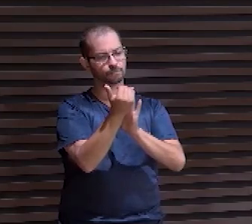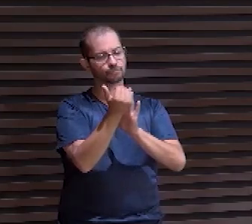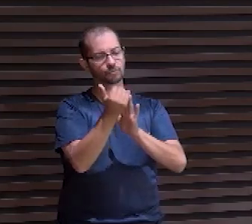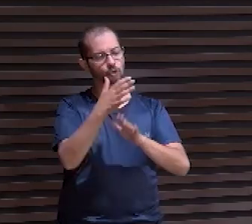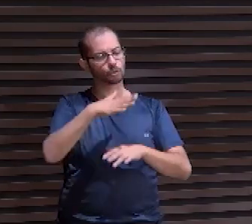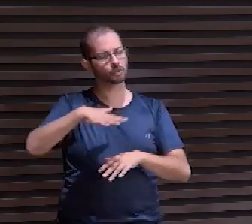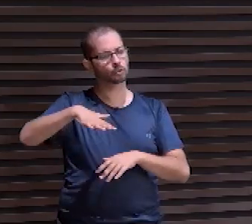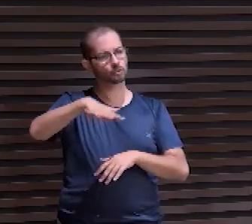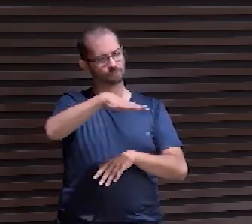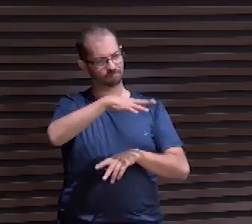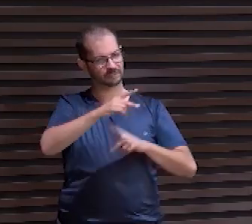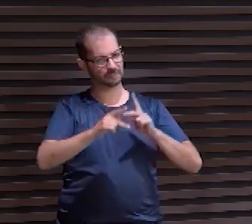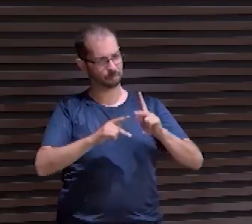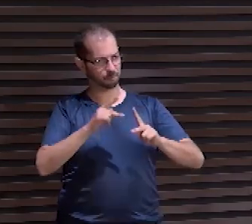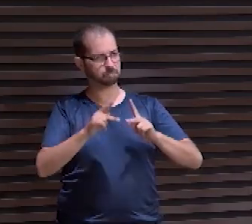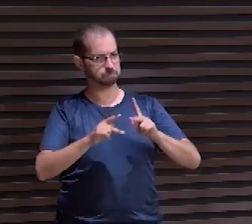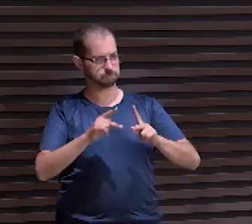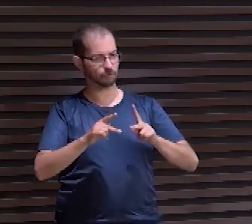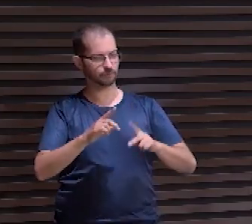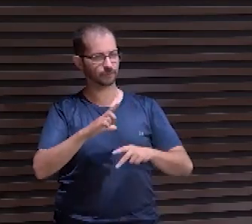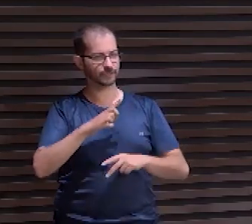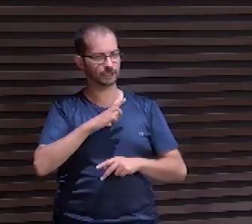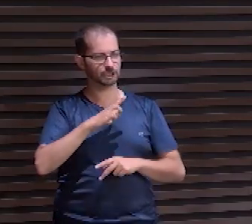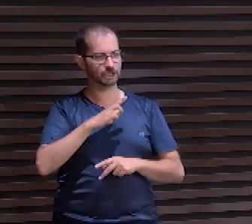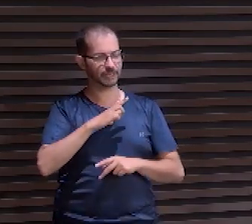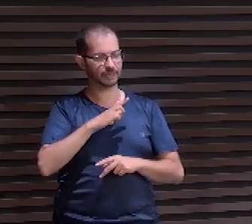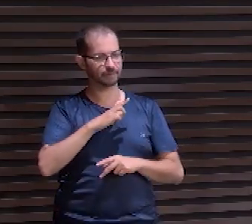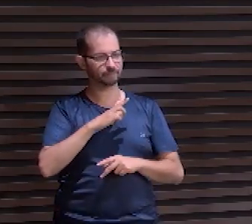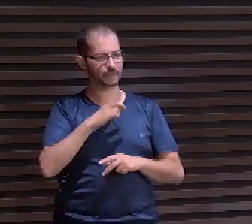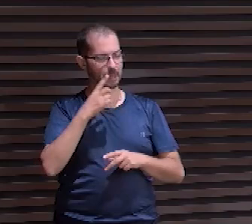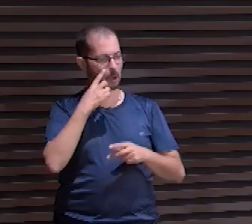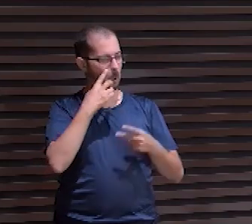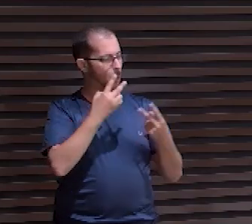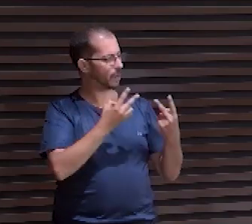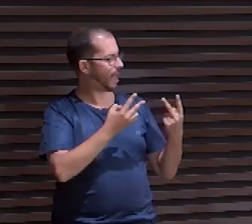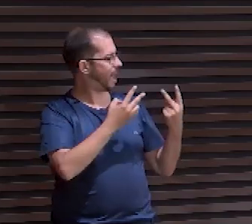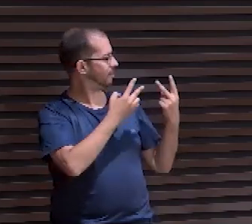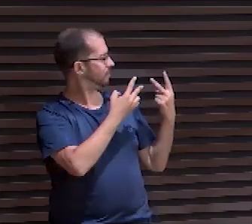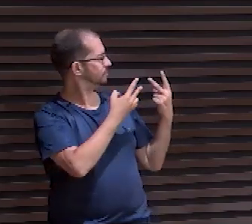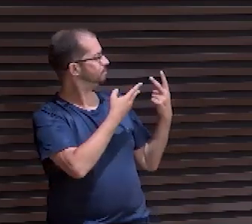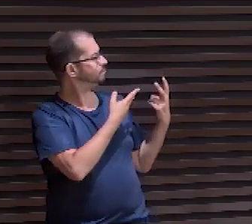gama que o povo tinha. Olhava para trás e via